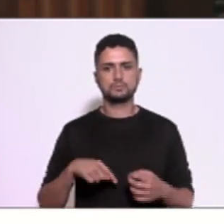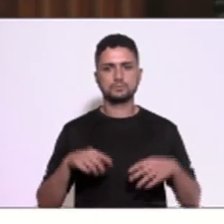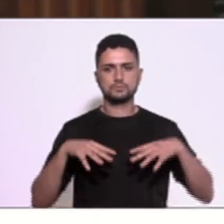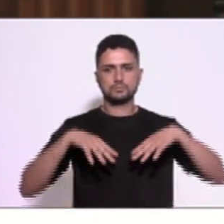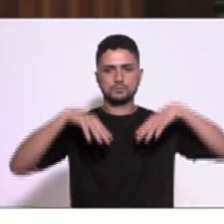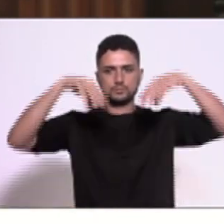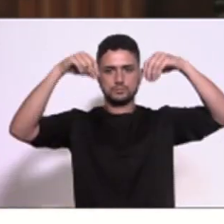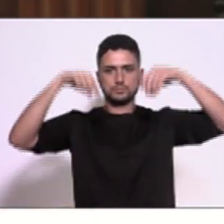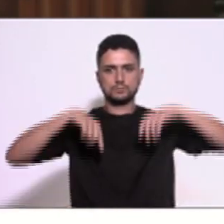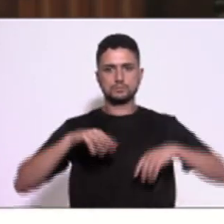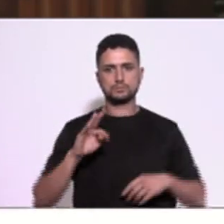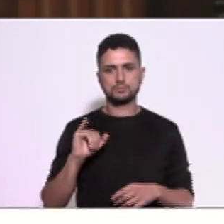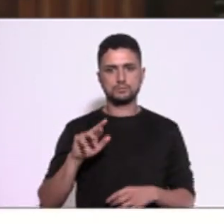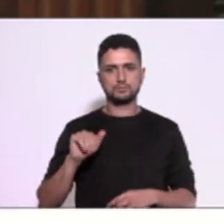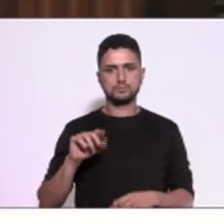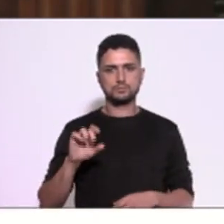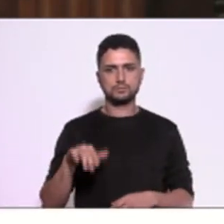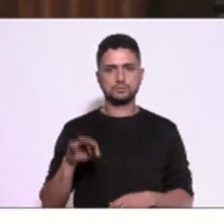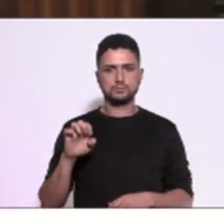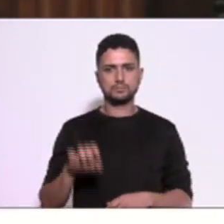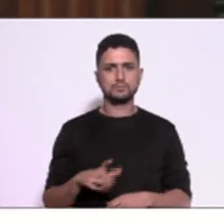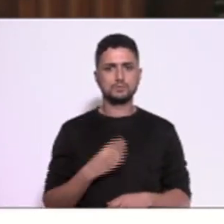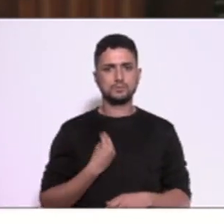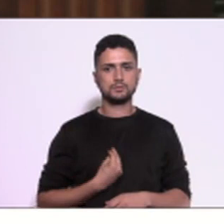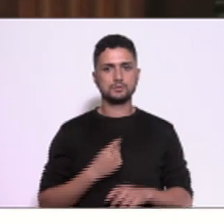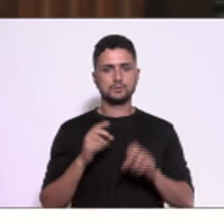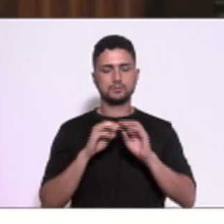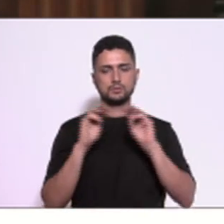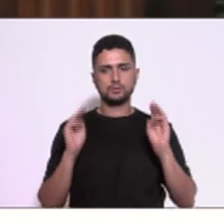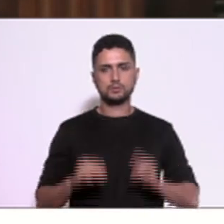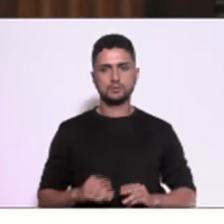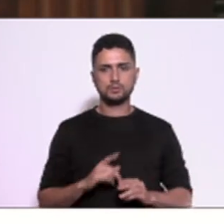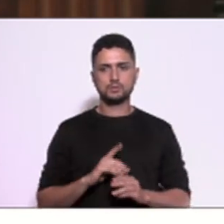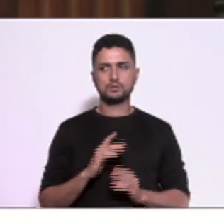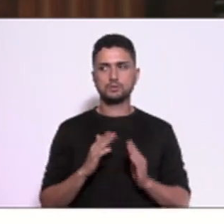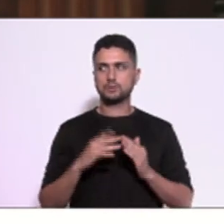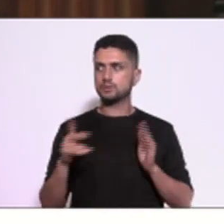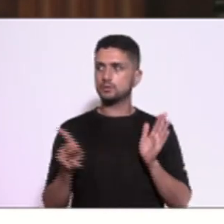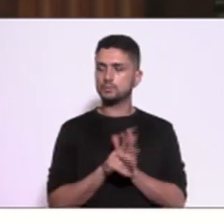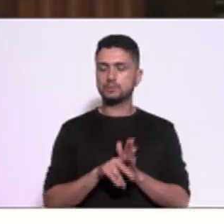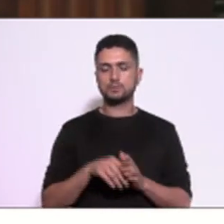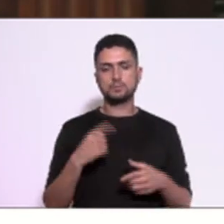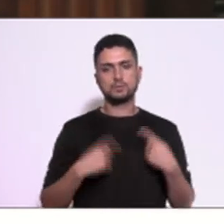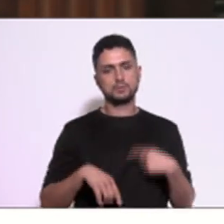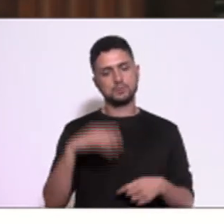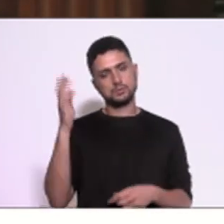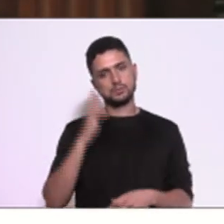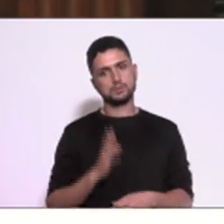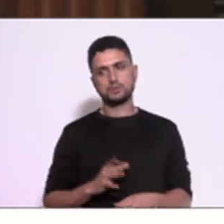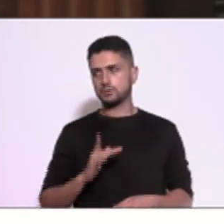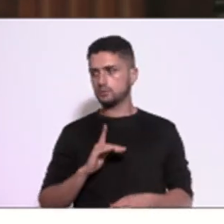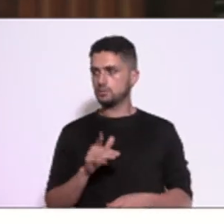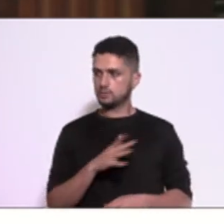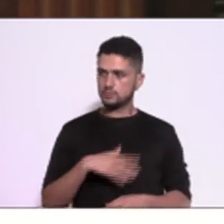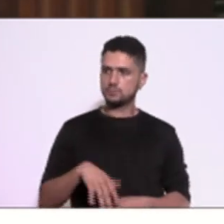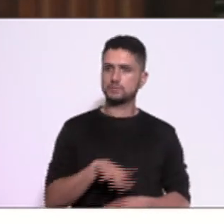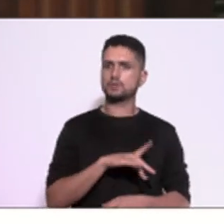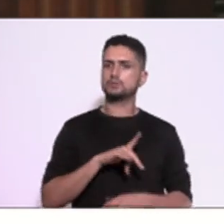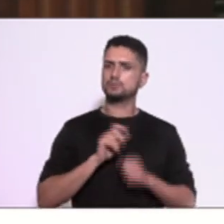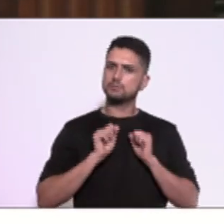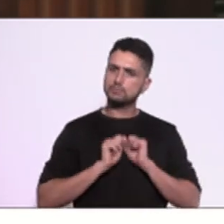museu vivo, a casa da memória histórica da política brasileira. E esse espaço, todo esse esplendor,